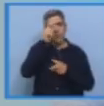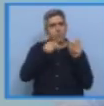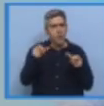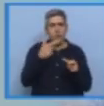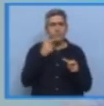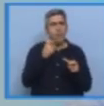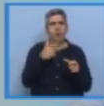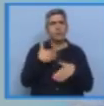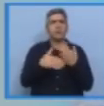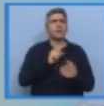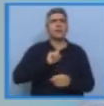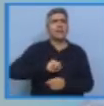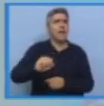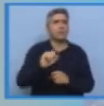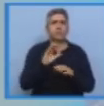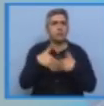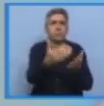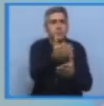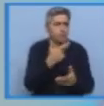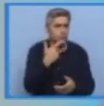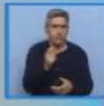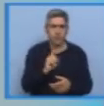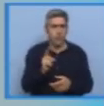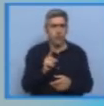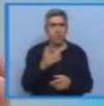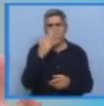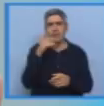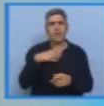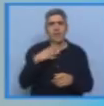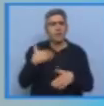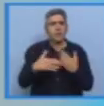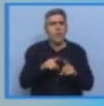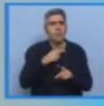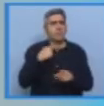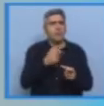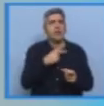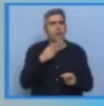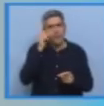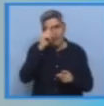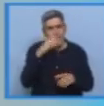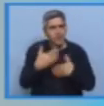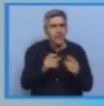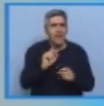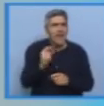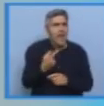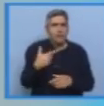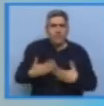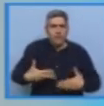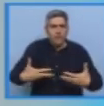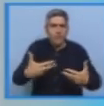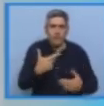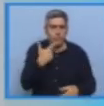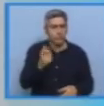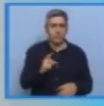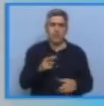nem acelerar. E aquilo que nós estamos a assistir hoje é uma tentativa a mata-cavalos de querer acelerar o processo. Ora, não